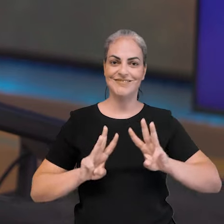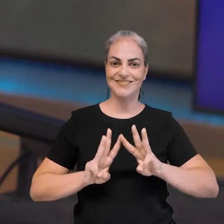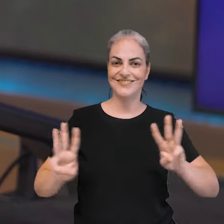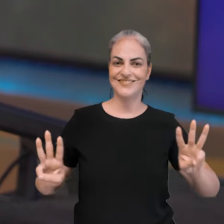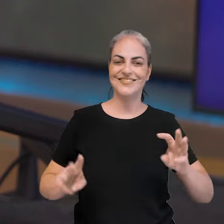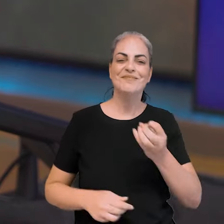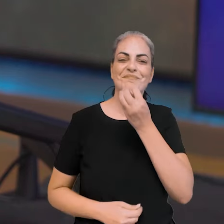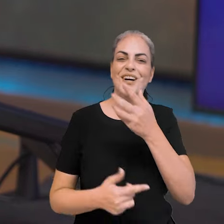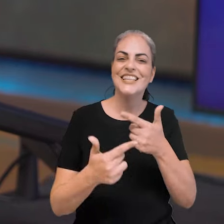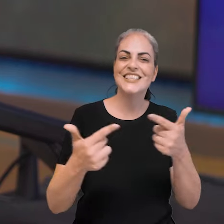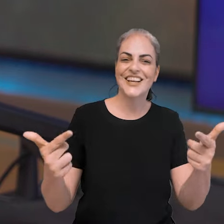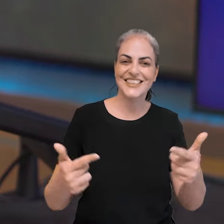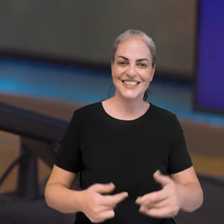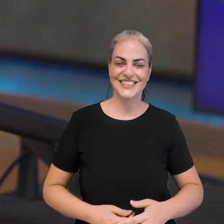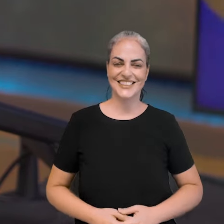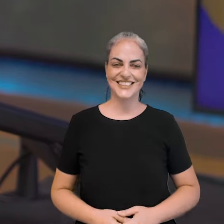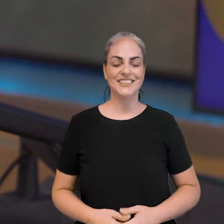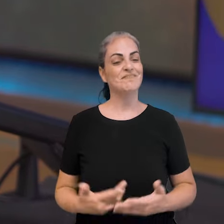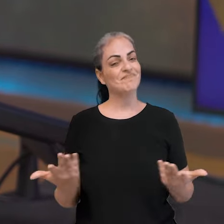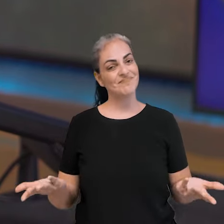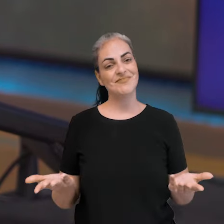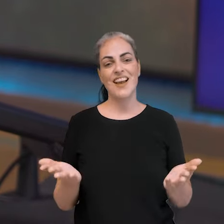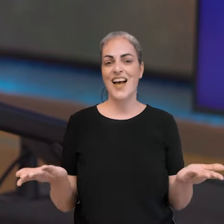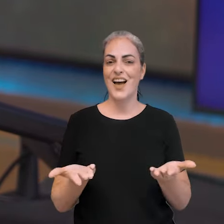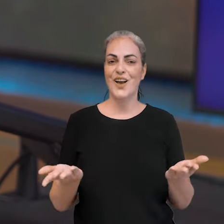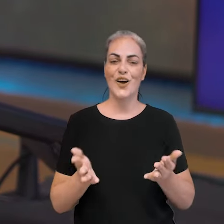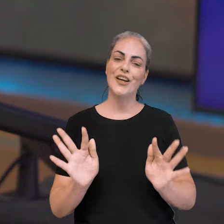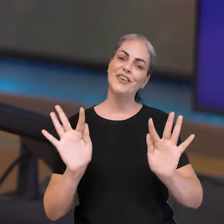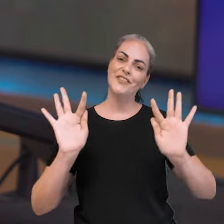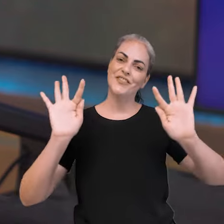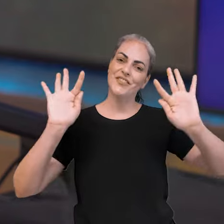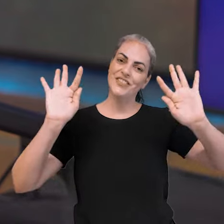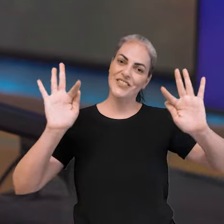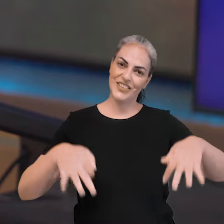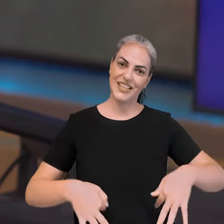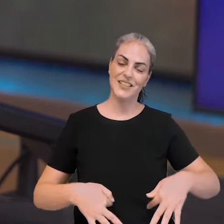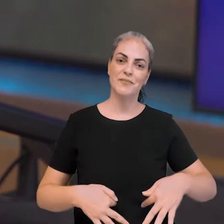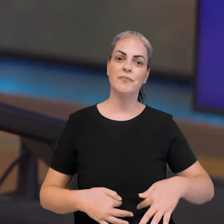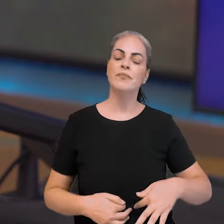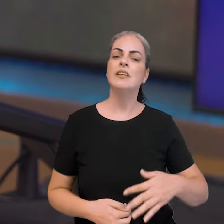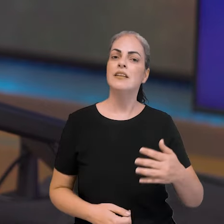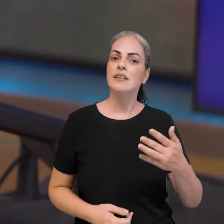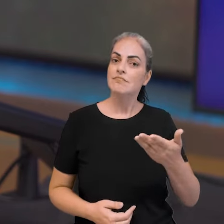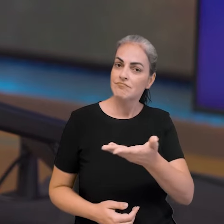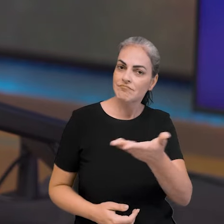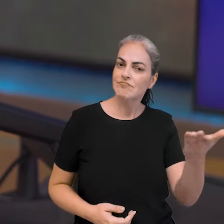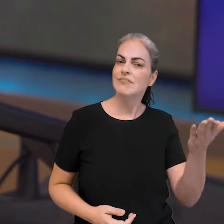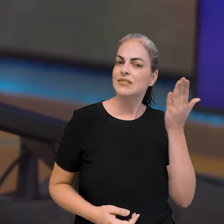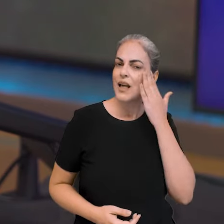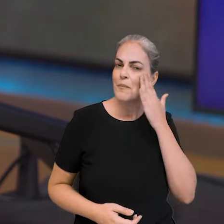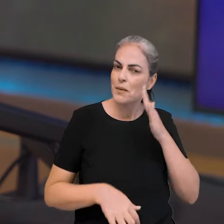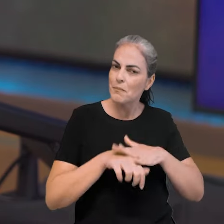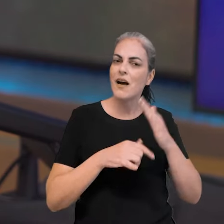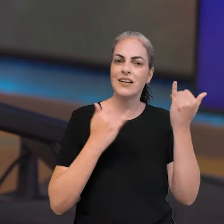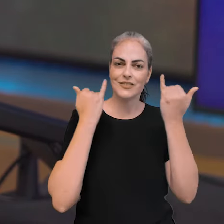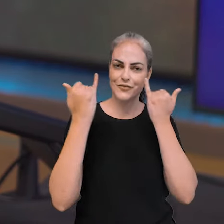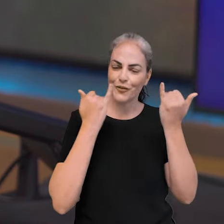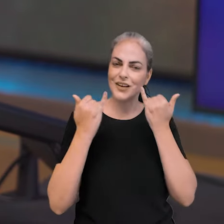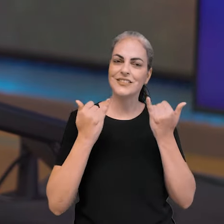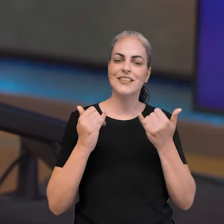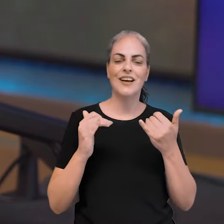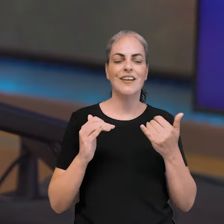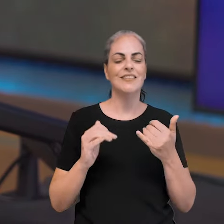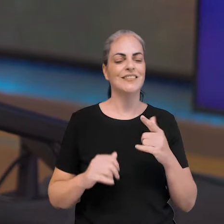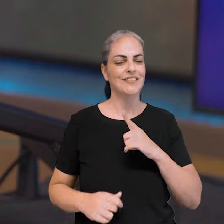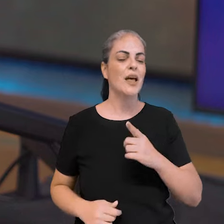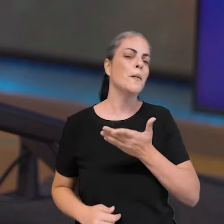tela. Boa sorte! E é isso, pessoal. Nossos 10 minutinhos acabaram. E para seguir se informando, acesse o podcast